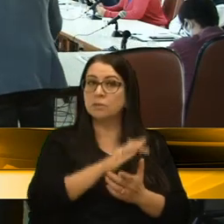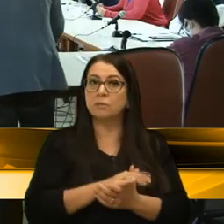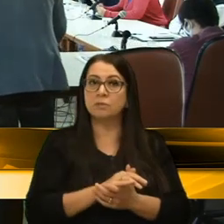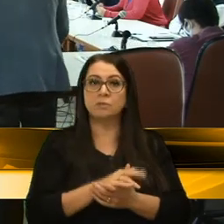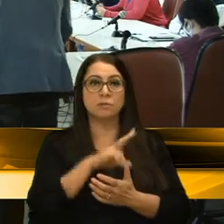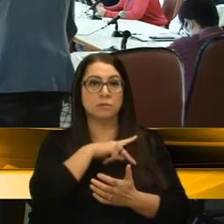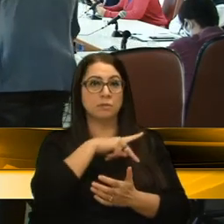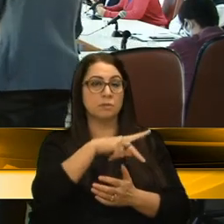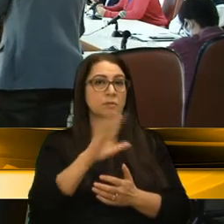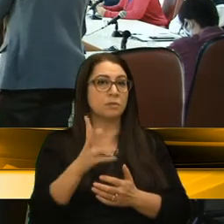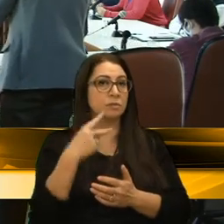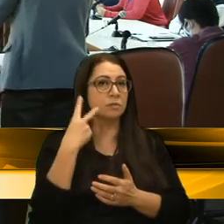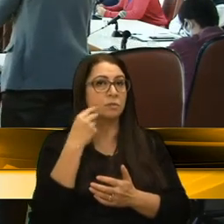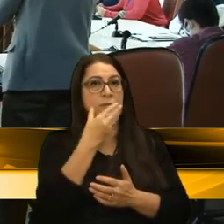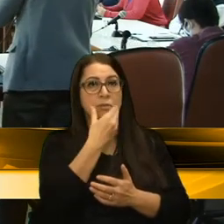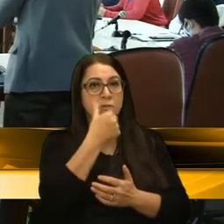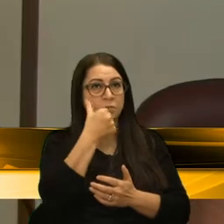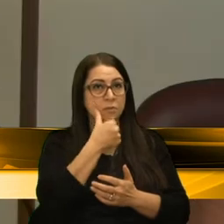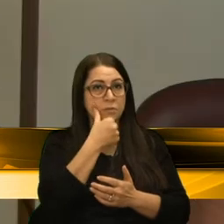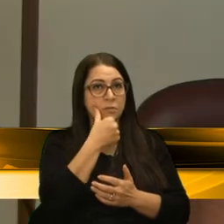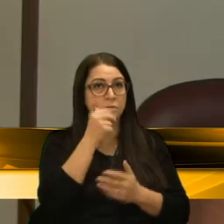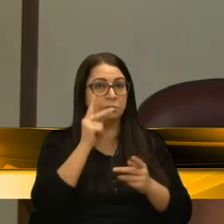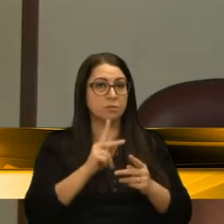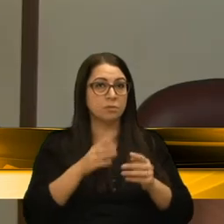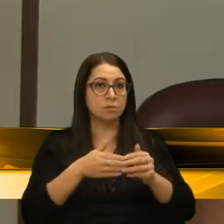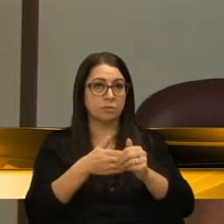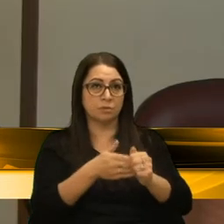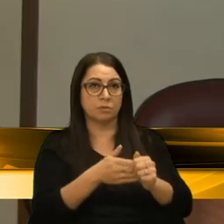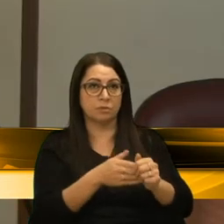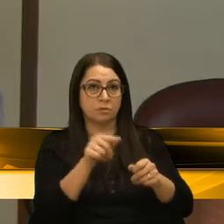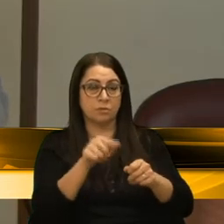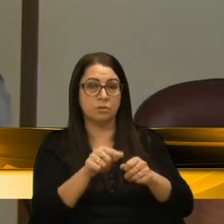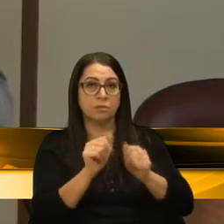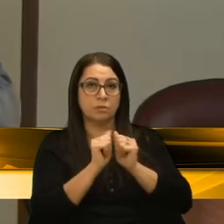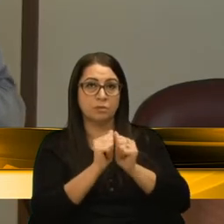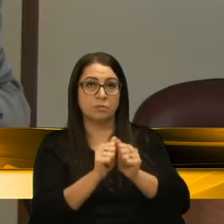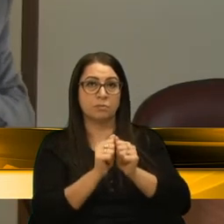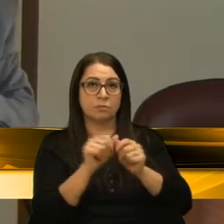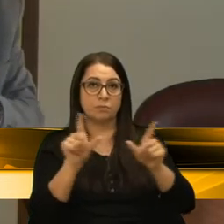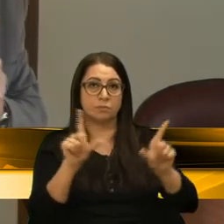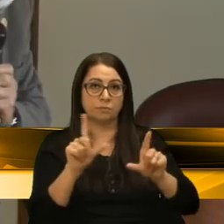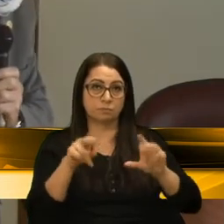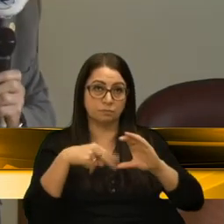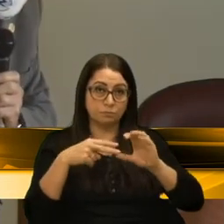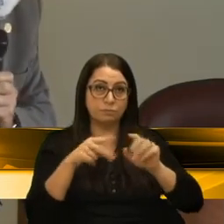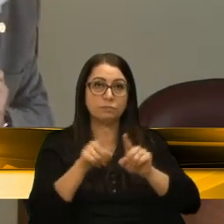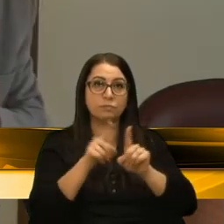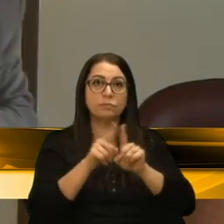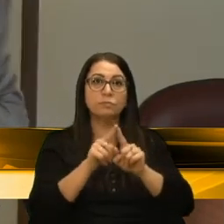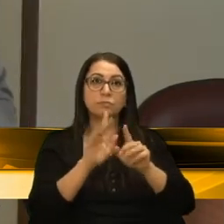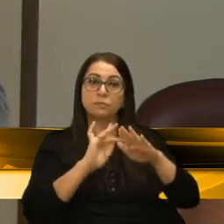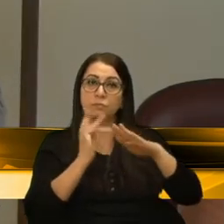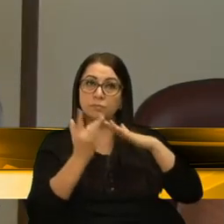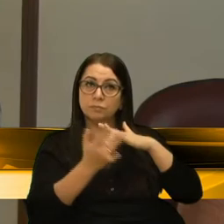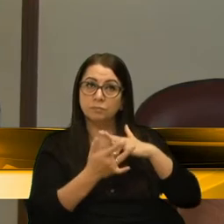Senhor presidente, senhoras e senhores vereadores, pessoal que nos acompanham através da TV Câmara e também das redes